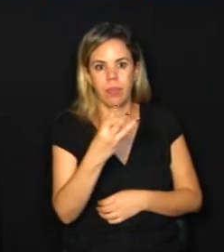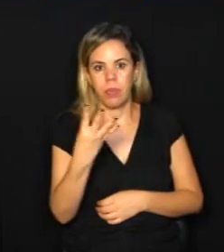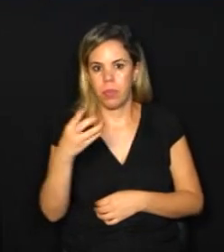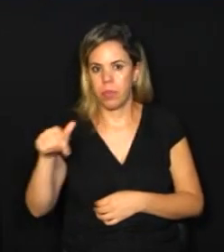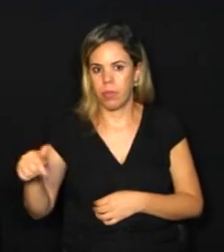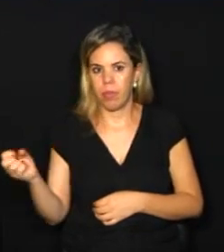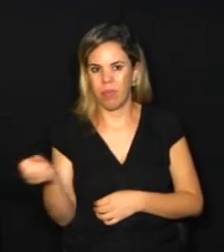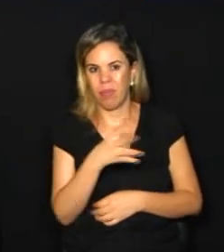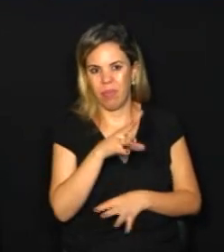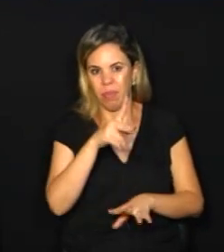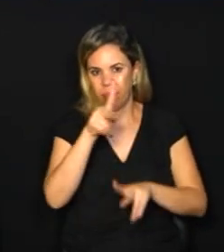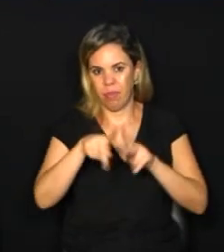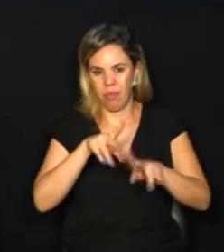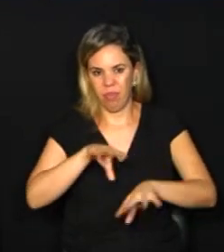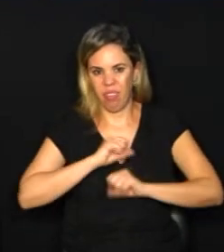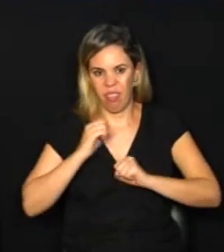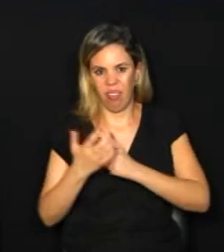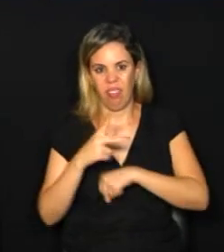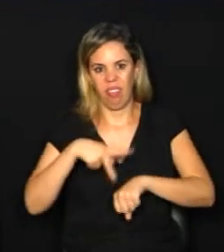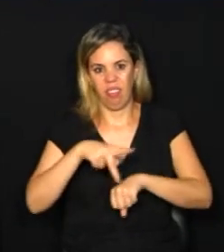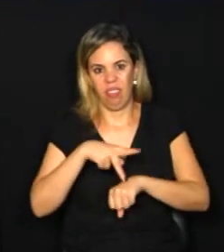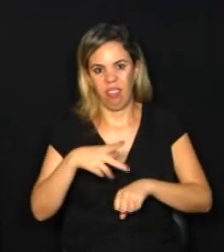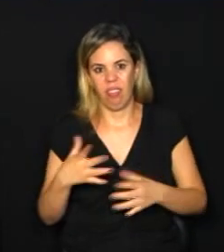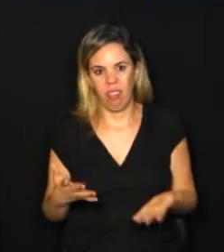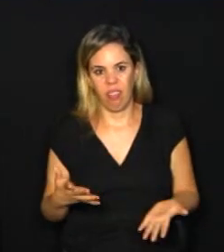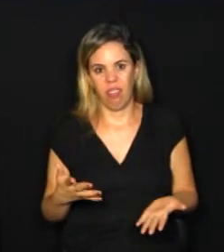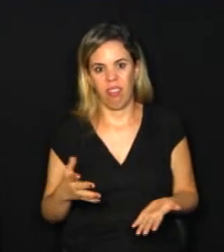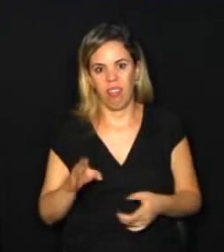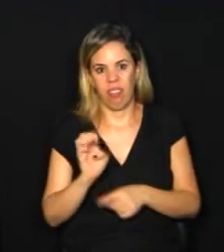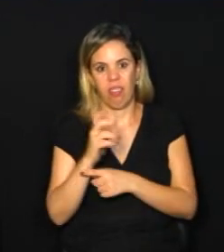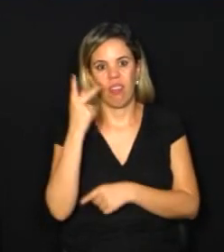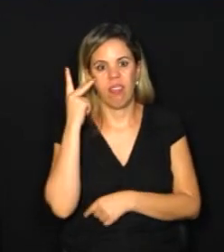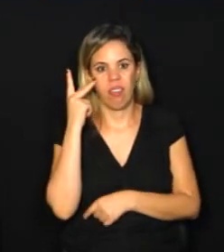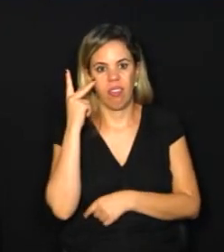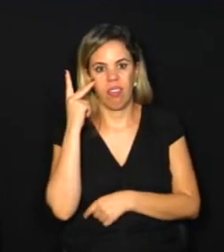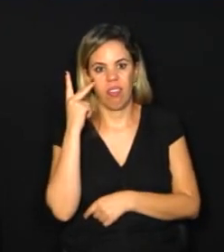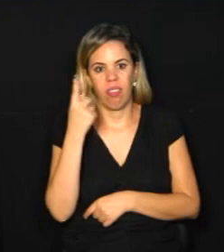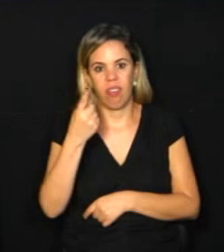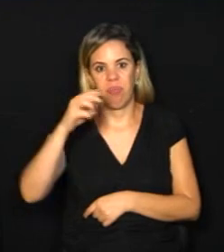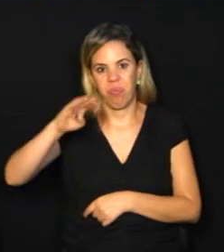53.347 novos casos da doença no país. No estado de São Paulo,